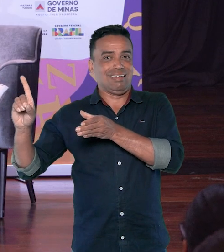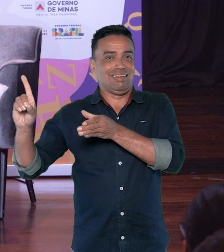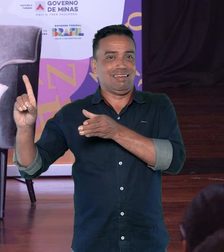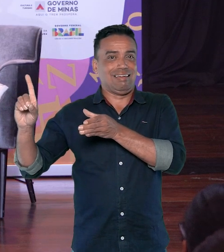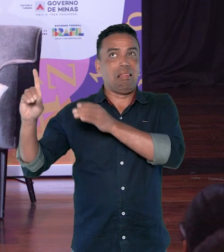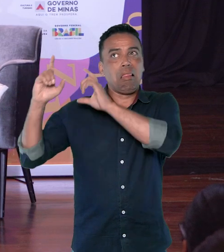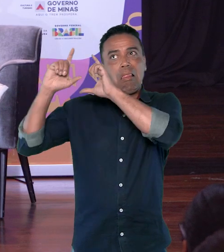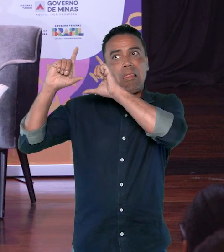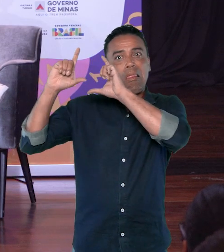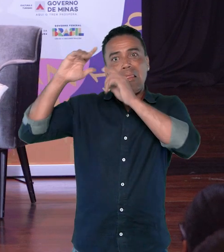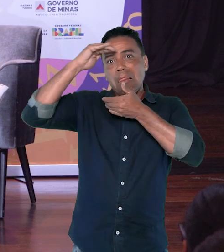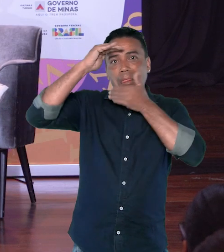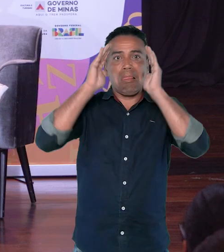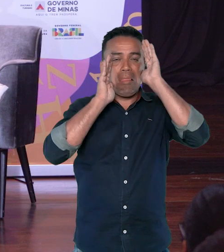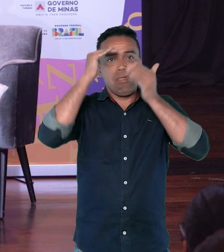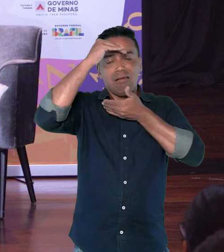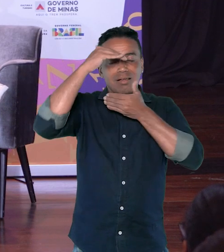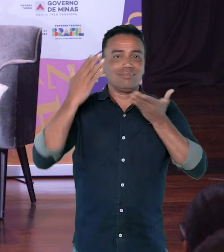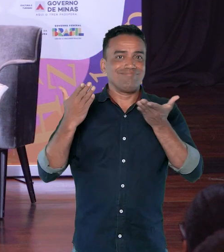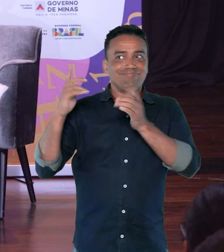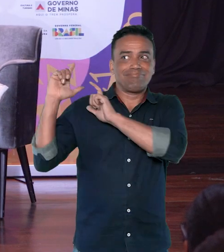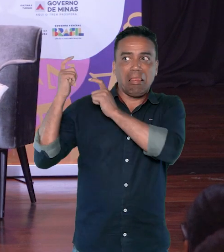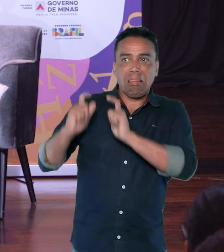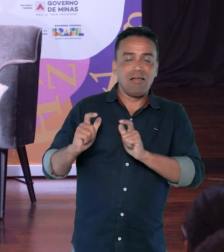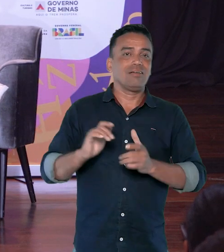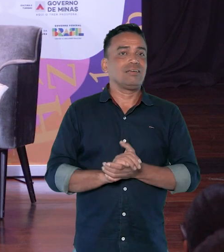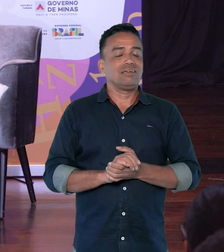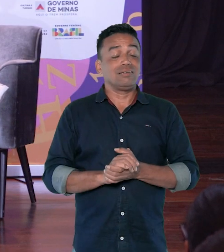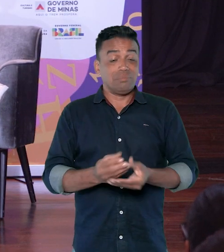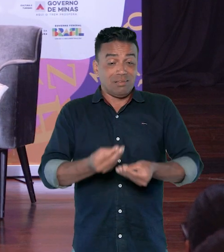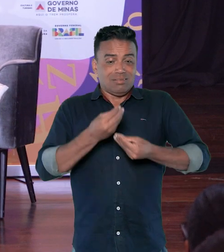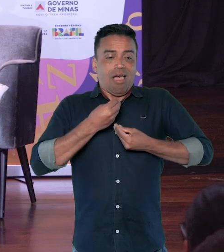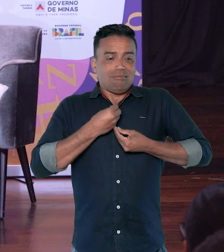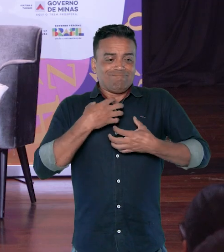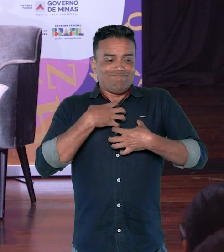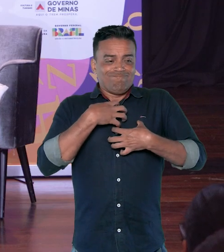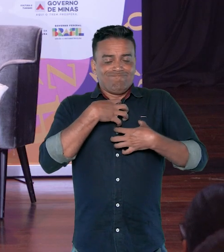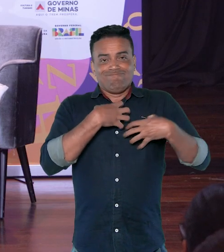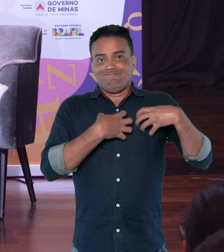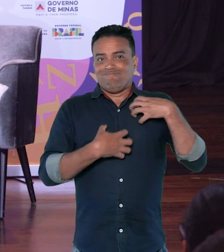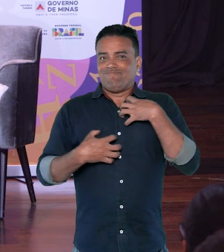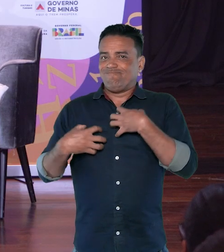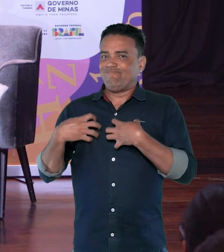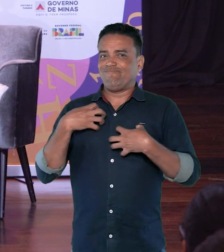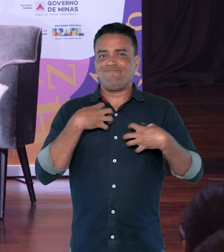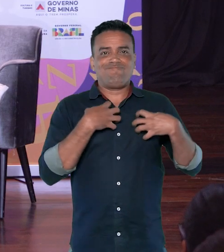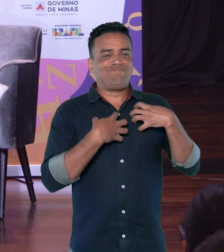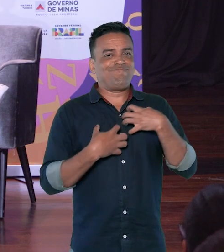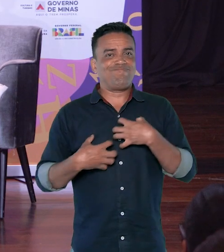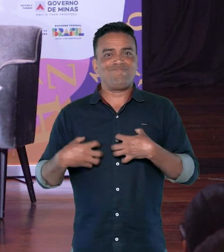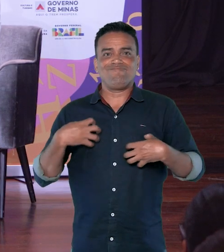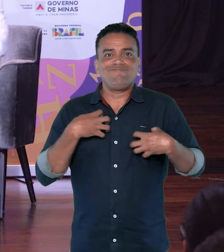e que me causa bastante receio, assim, no sentido de as